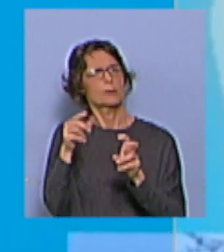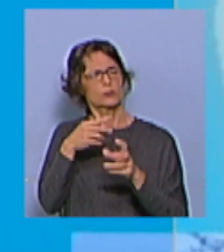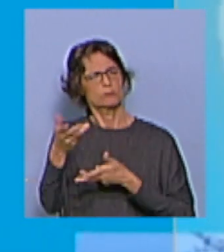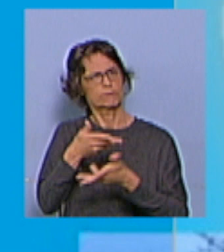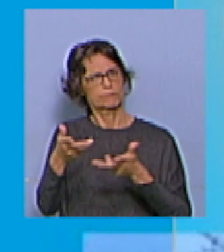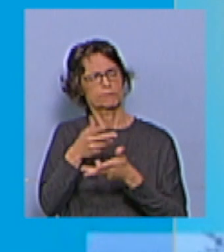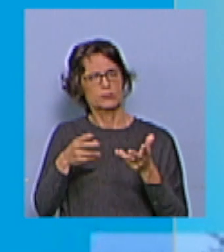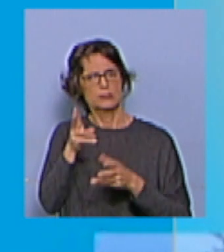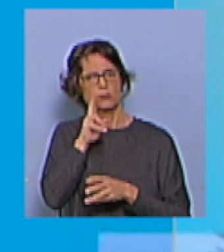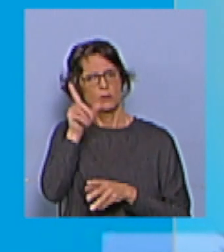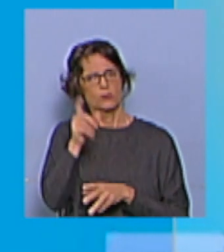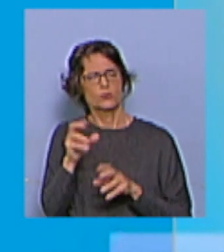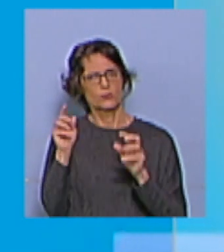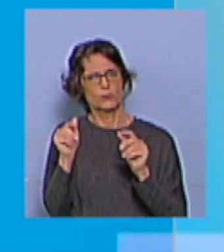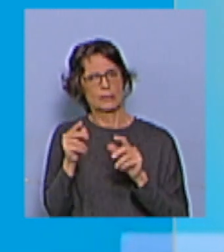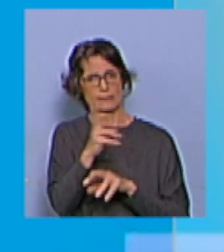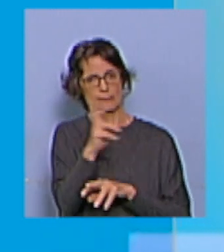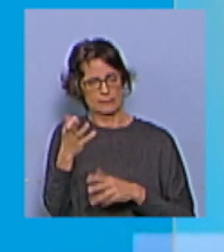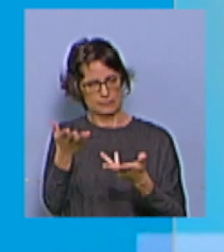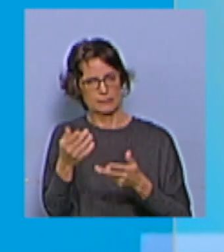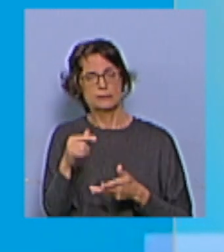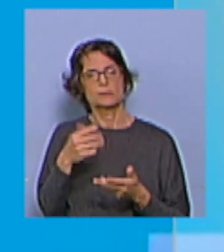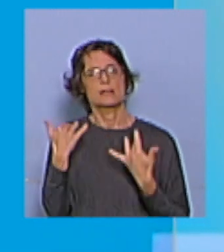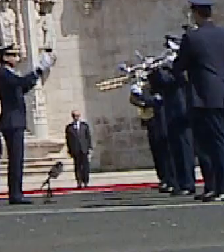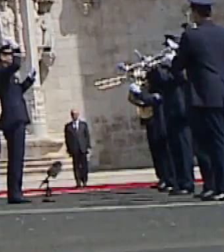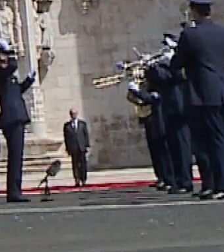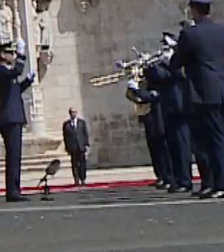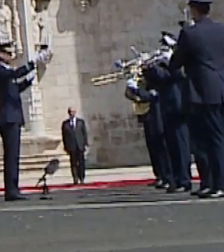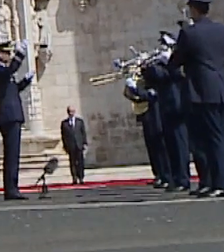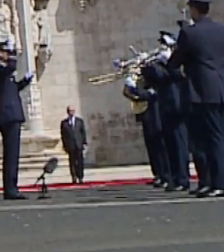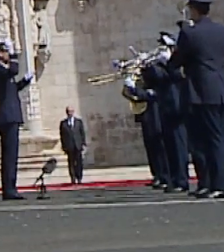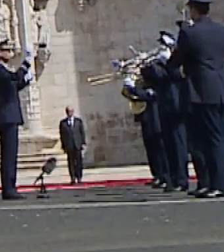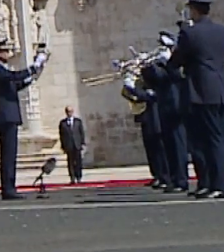Renascença. Antes, destacamos temas que marcam a atualidade.